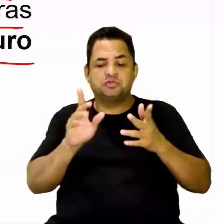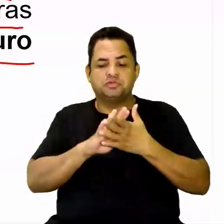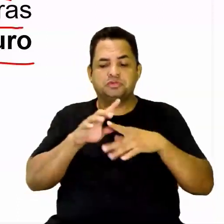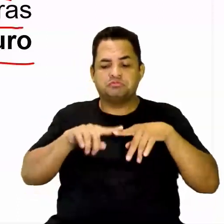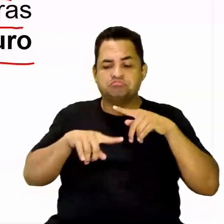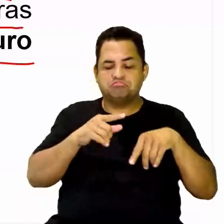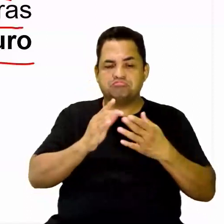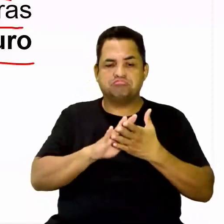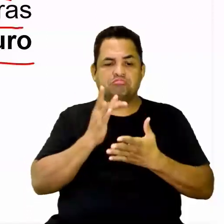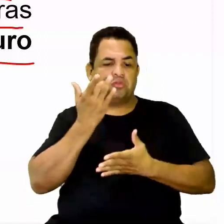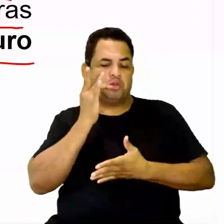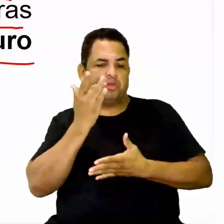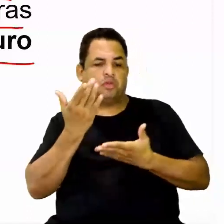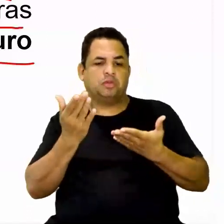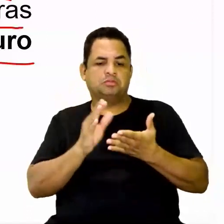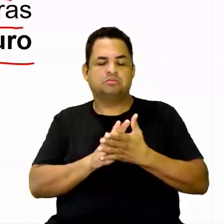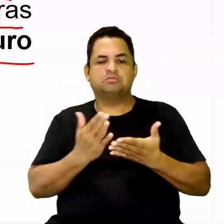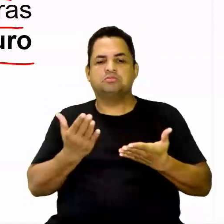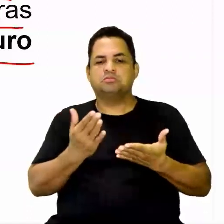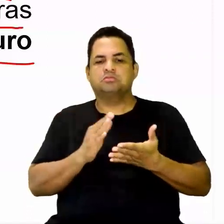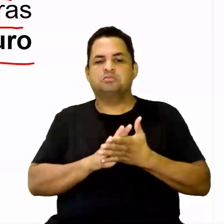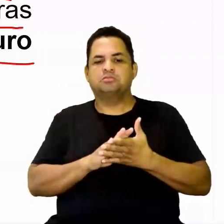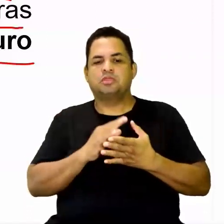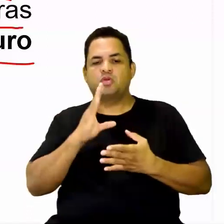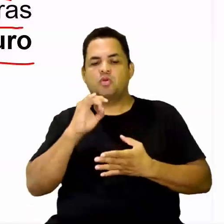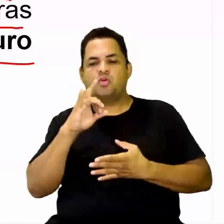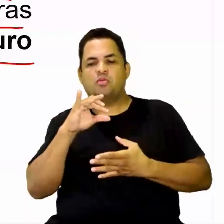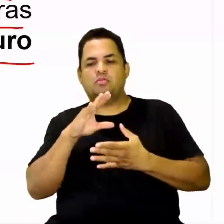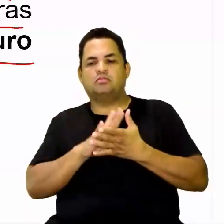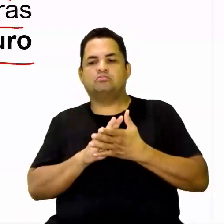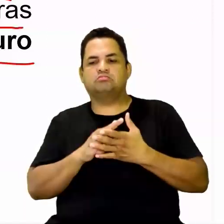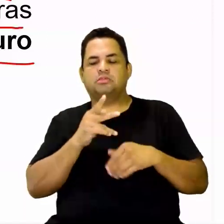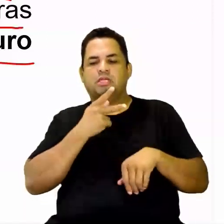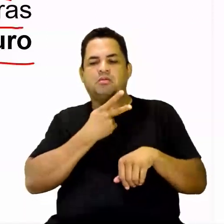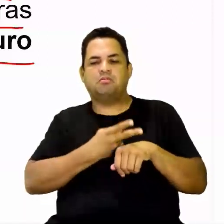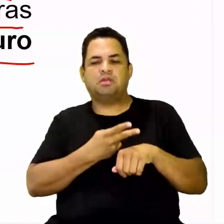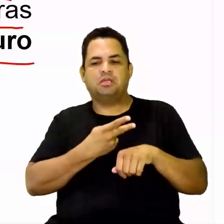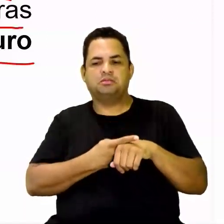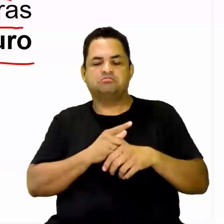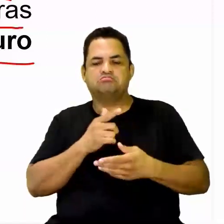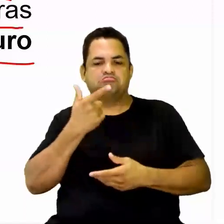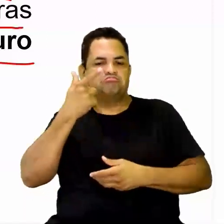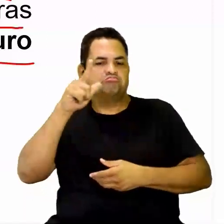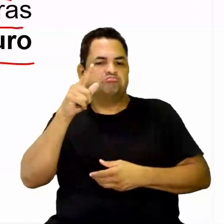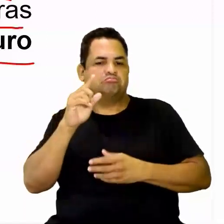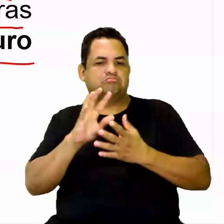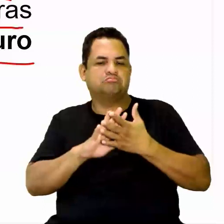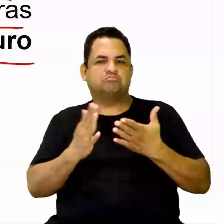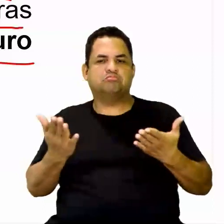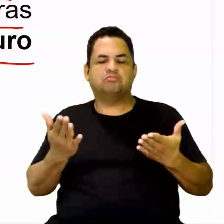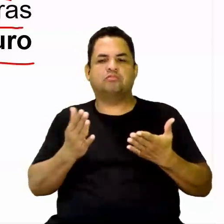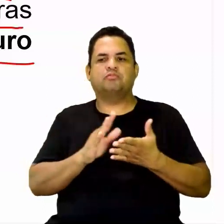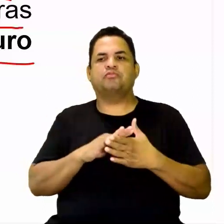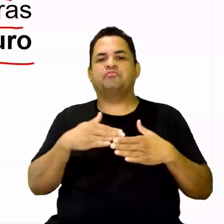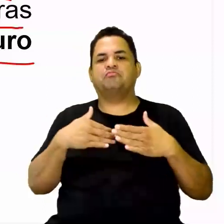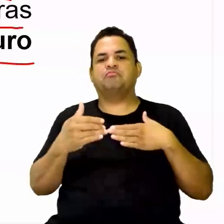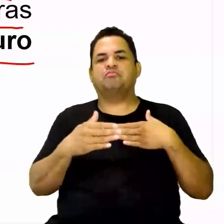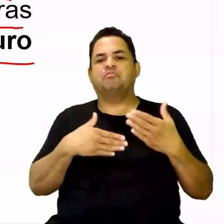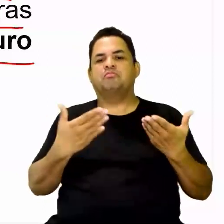ouro, nem o cobre e nem a prata. Mas é, de qualquer forma,